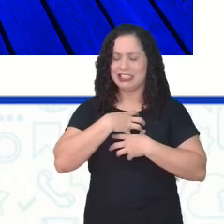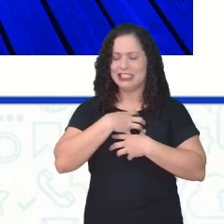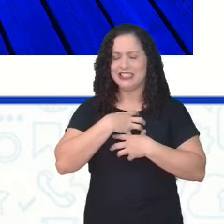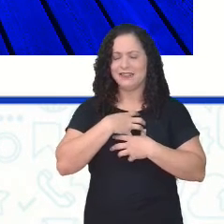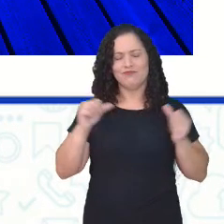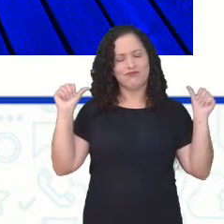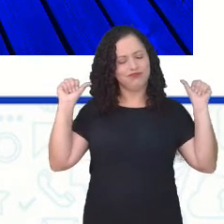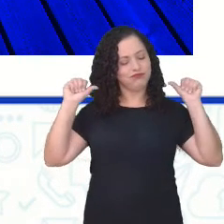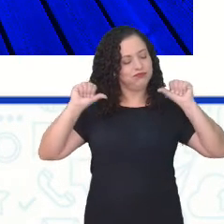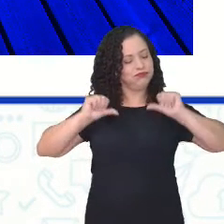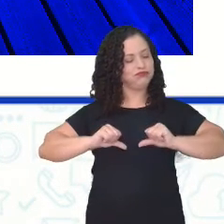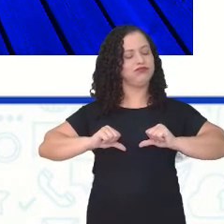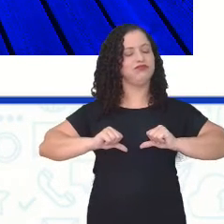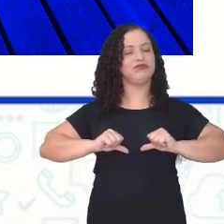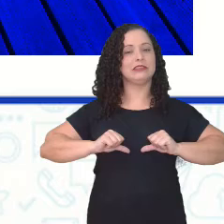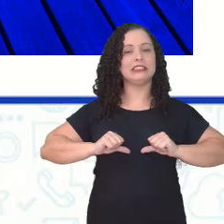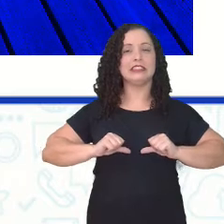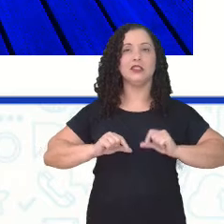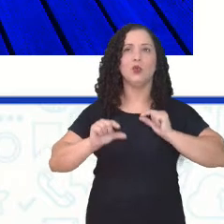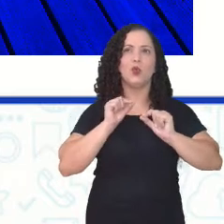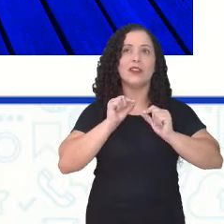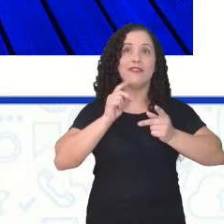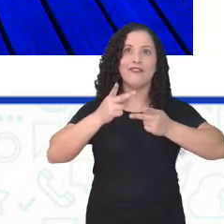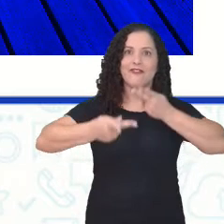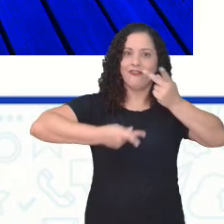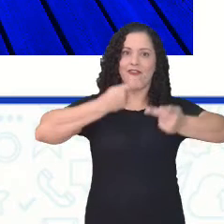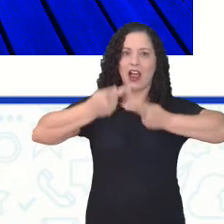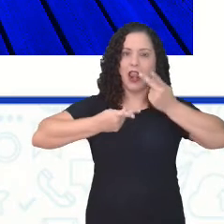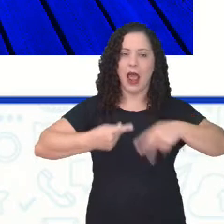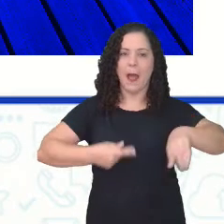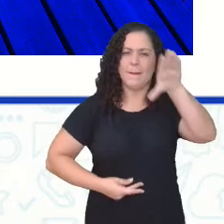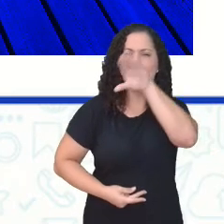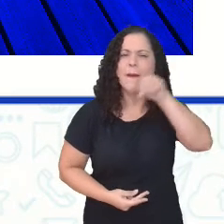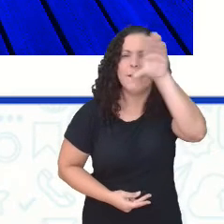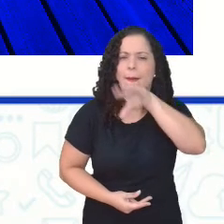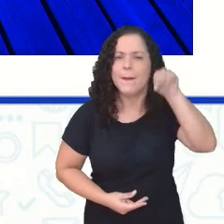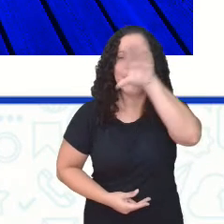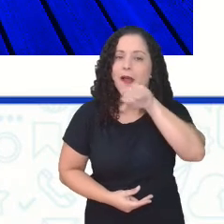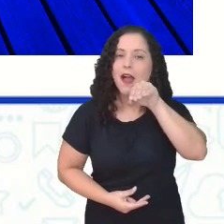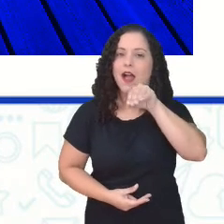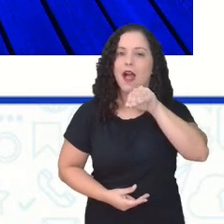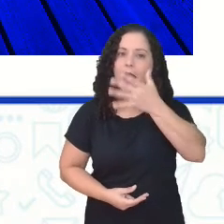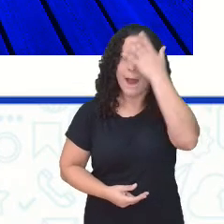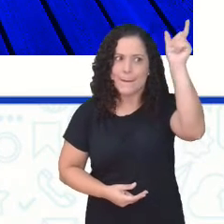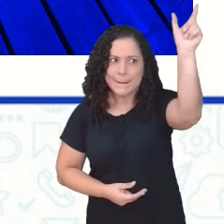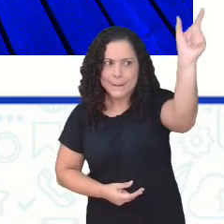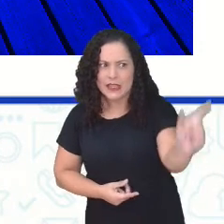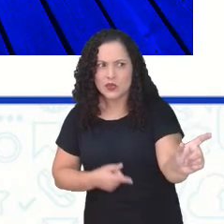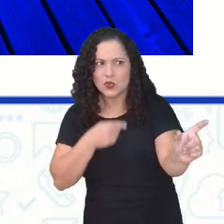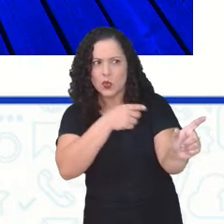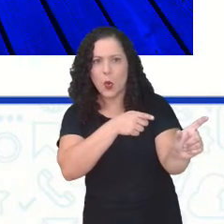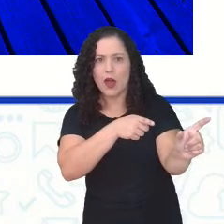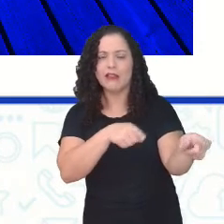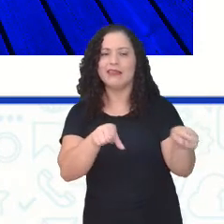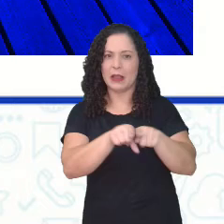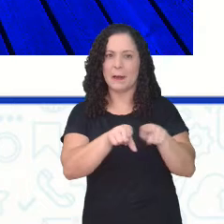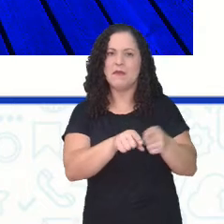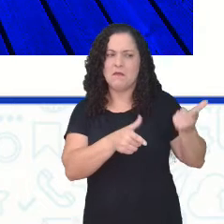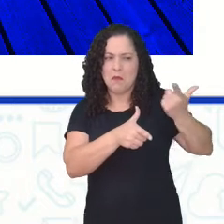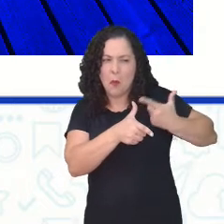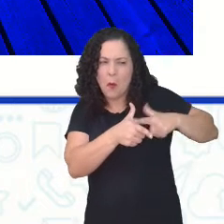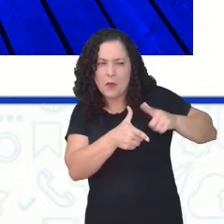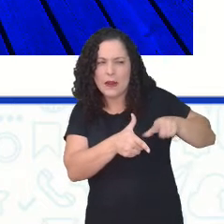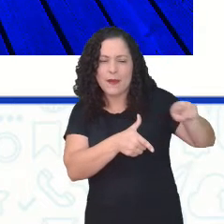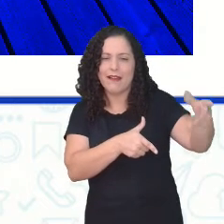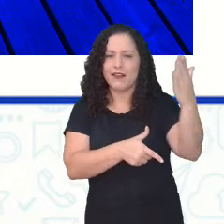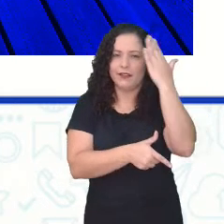e dependendo daquilo que falamos ou tom de voz que expressamos, a pessoa que também não está tão bem, ela